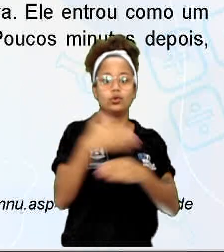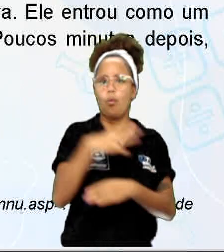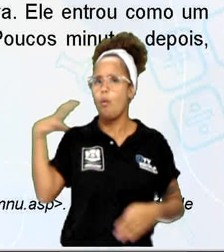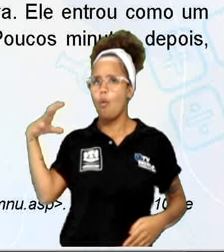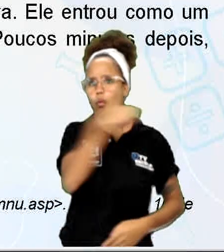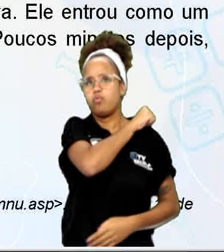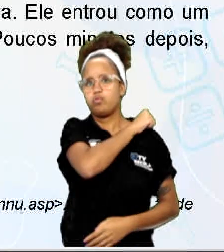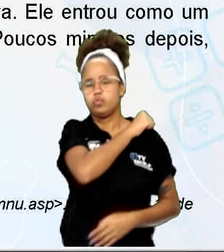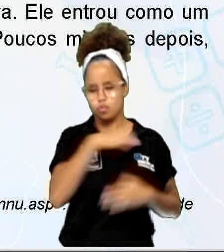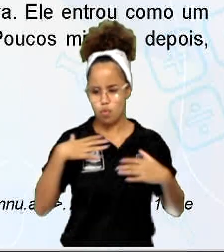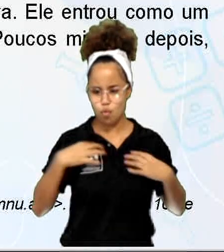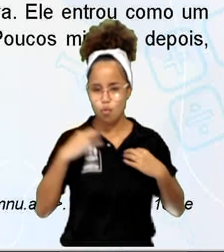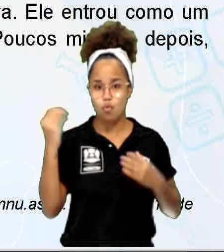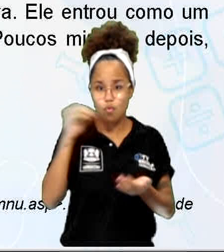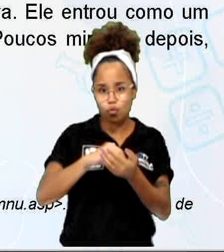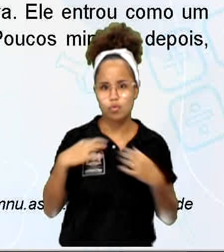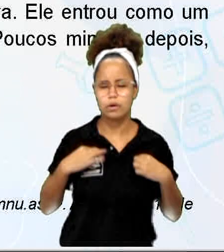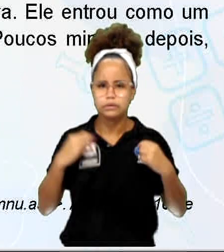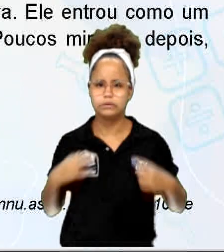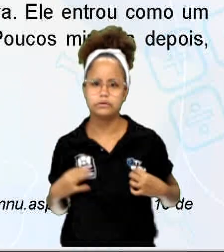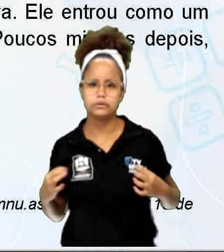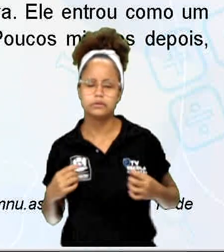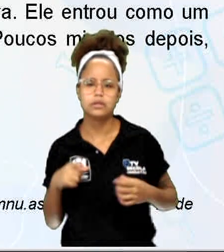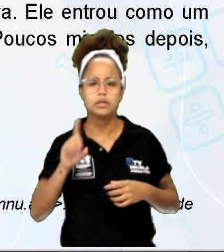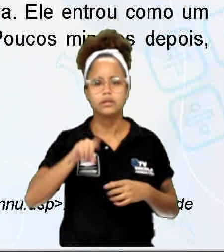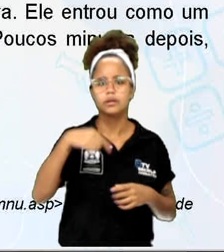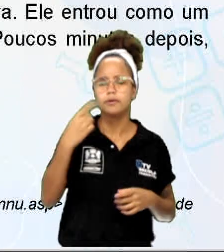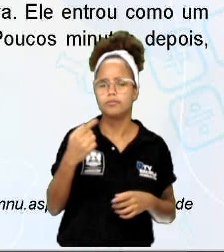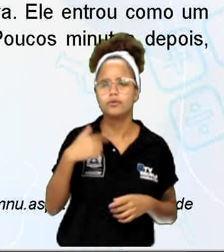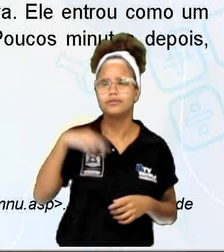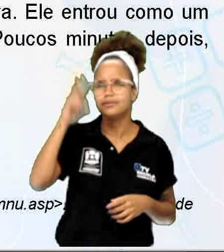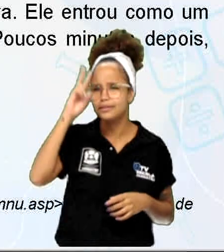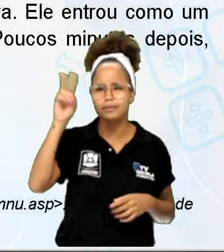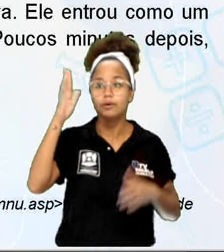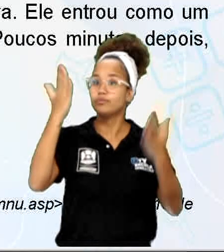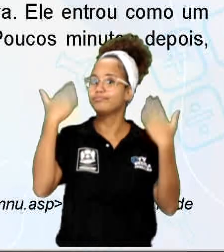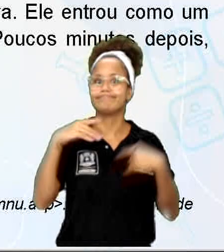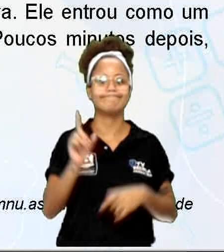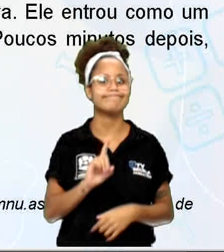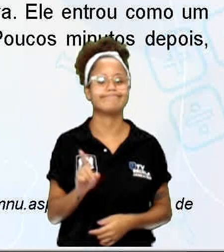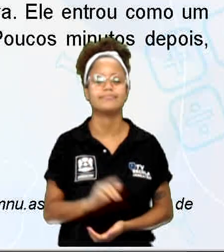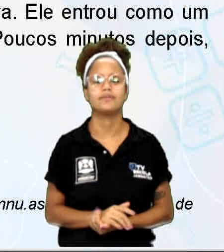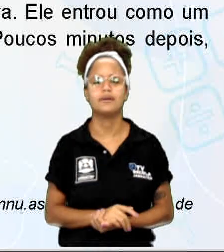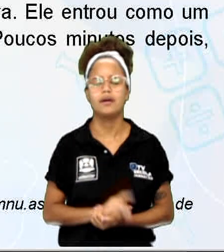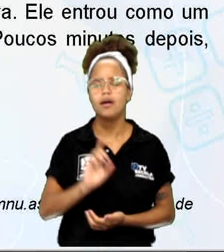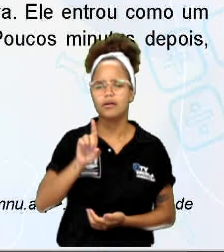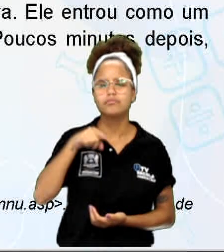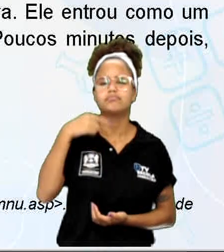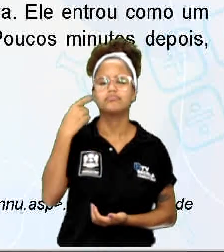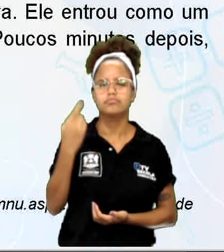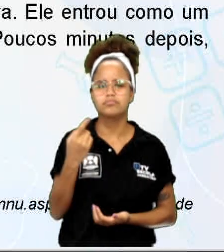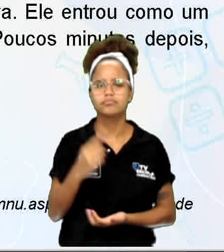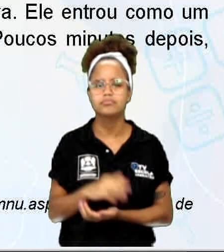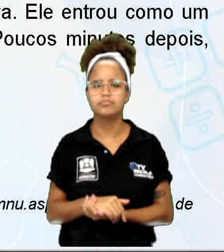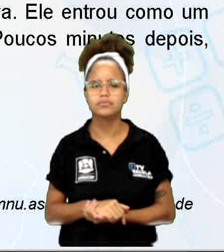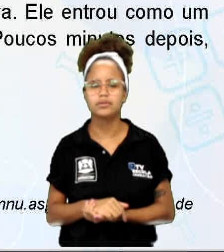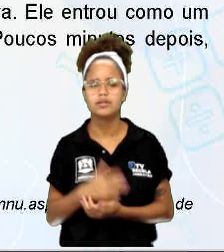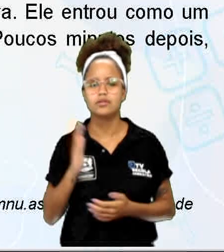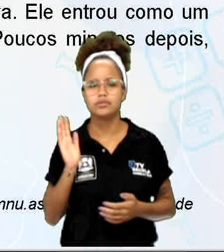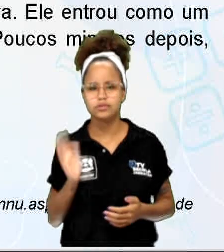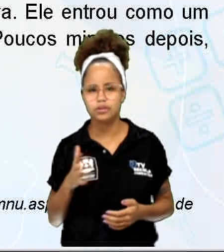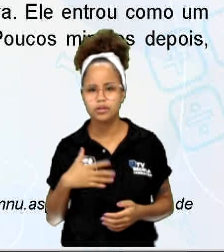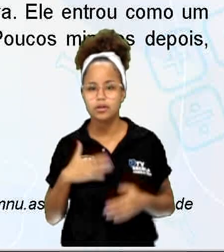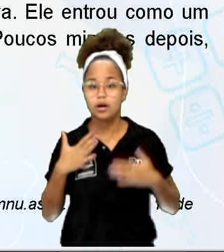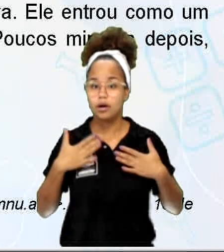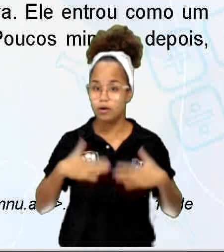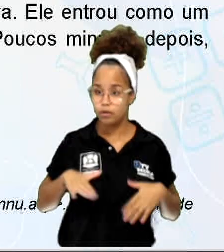foguete e vestiu-se precipitadamente, sem nem se lembrar do banho. Poucos minutos depois, restabelecida a calma lá